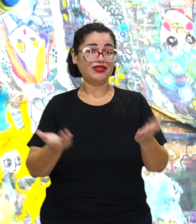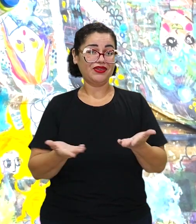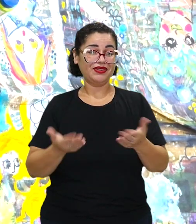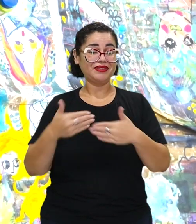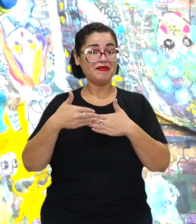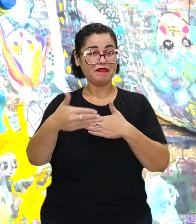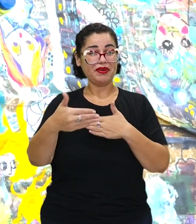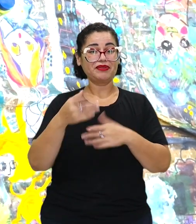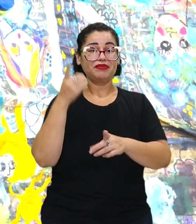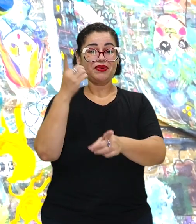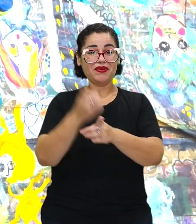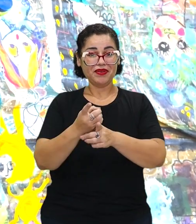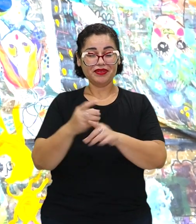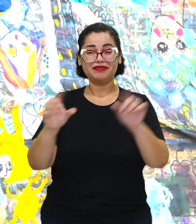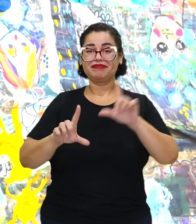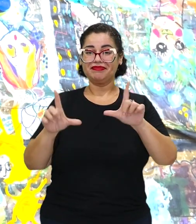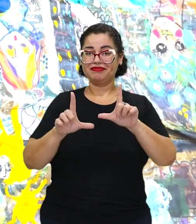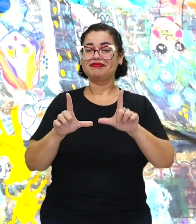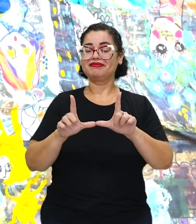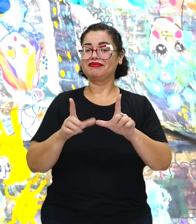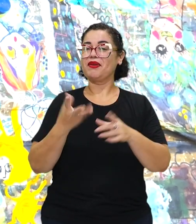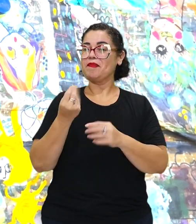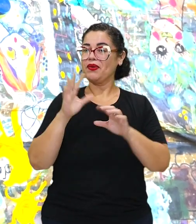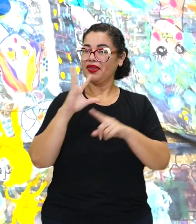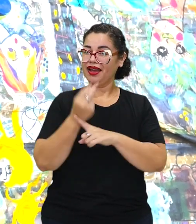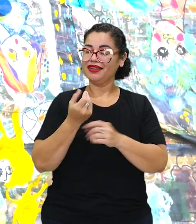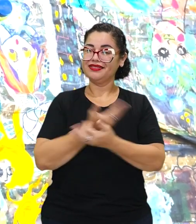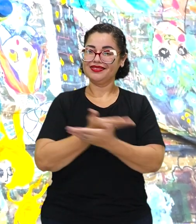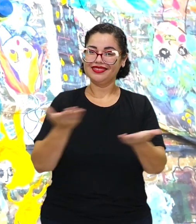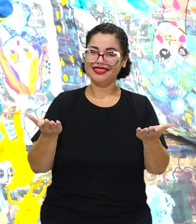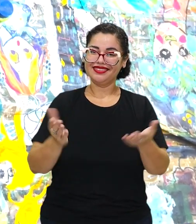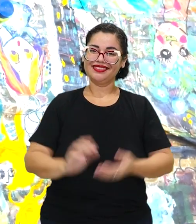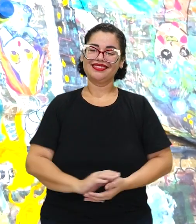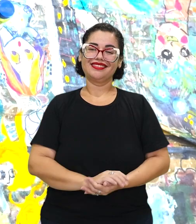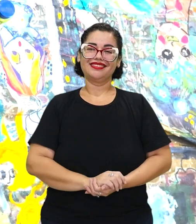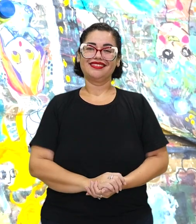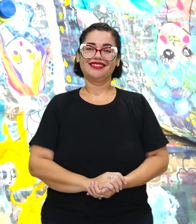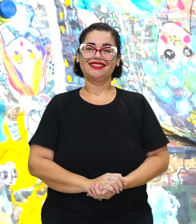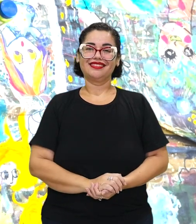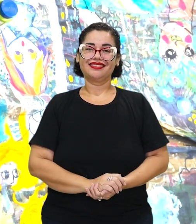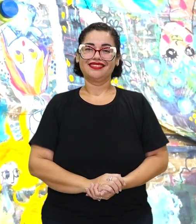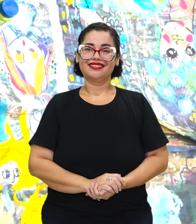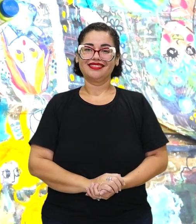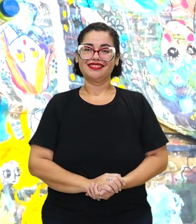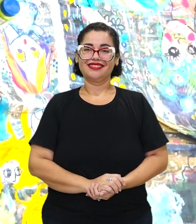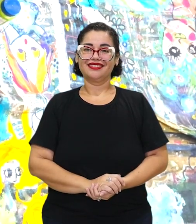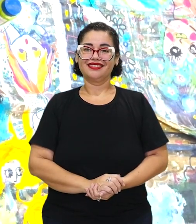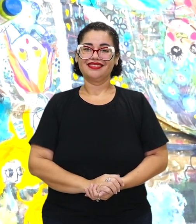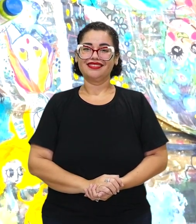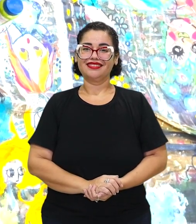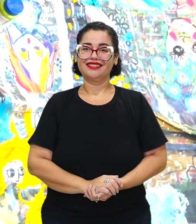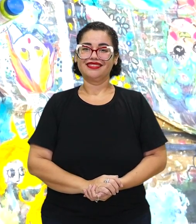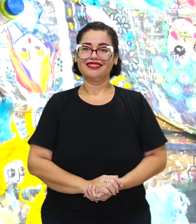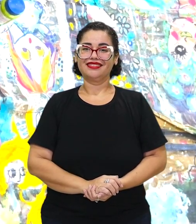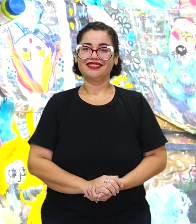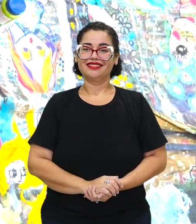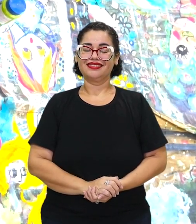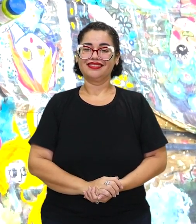E esse foi o Conectarte de hoje. Até o nosso próximo programa com muita arte para vocês.